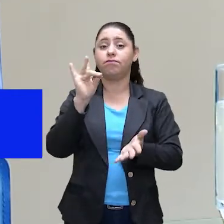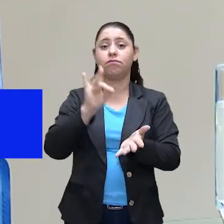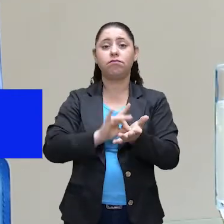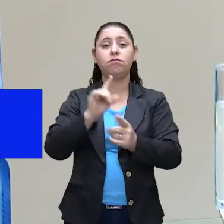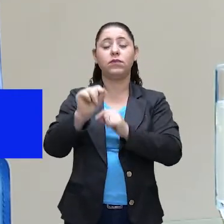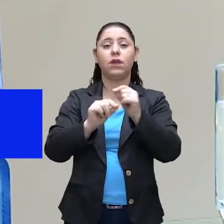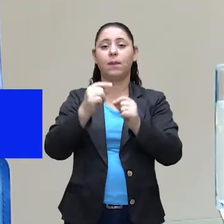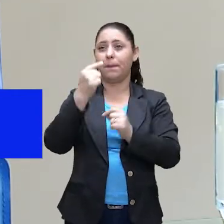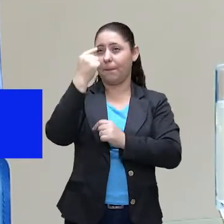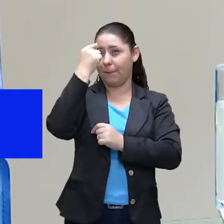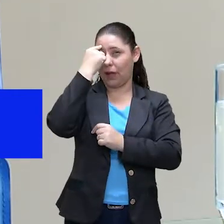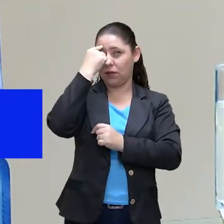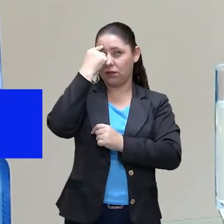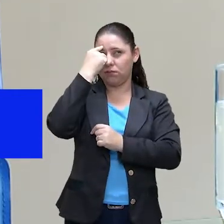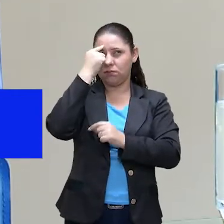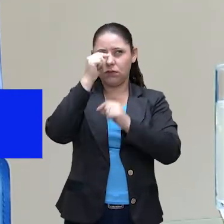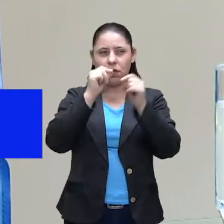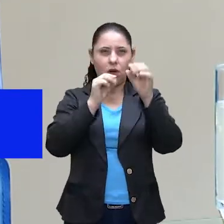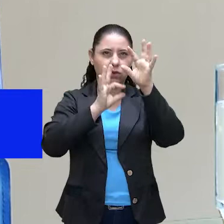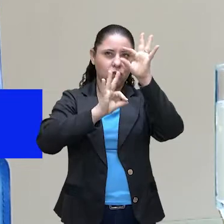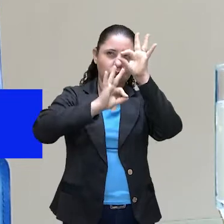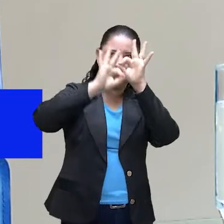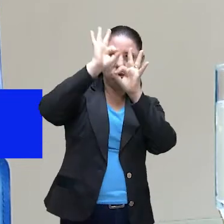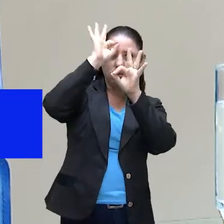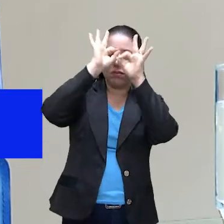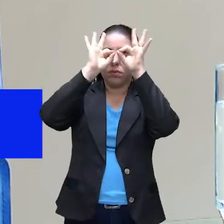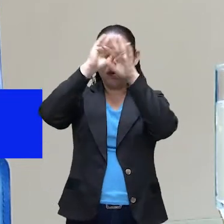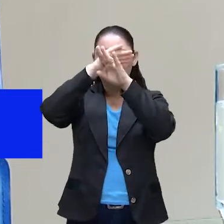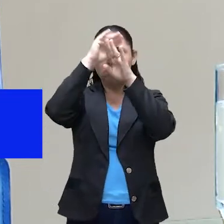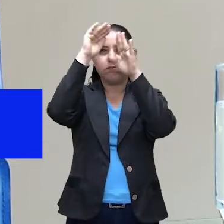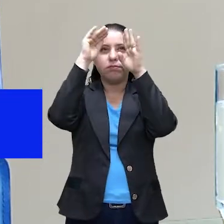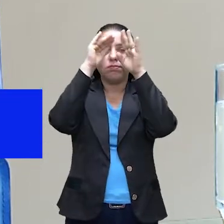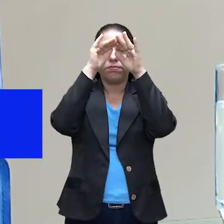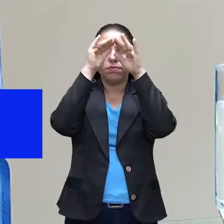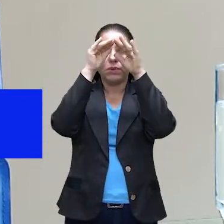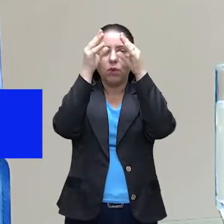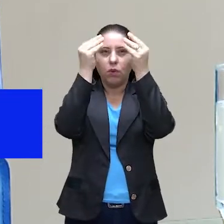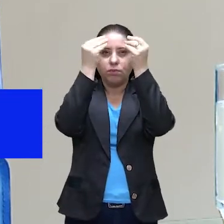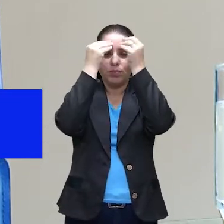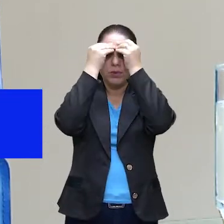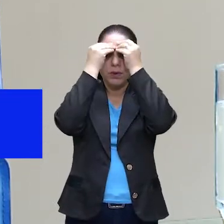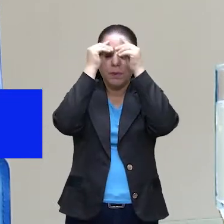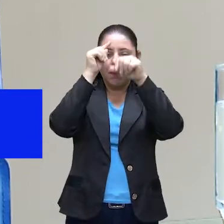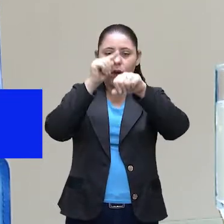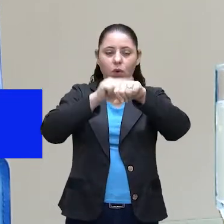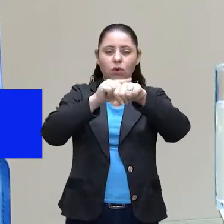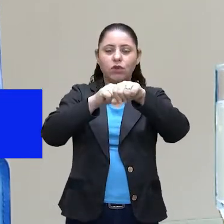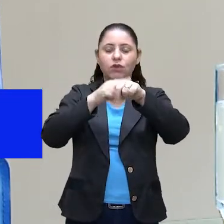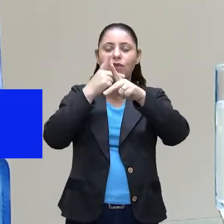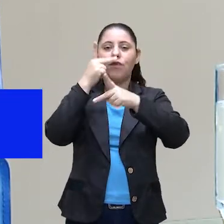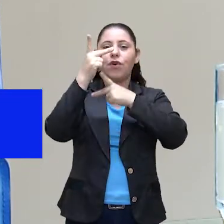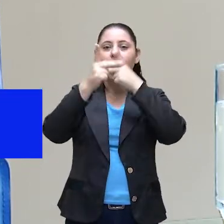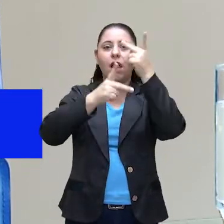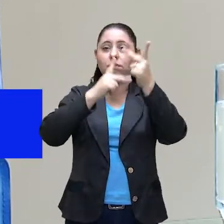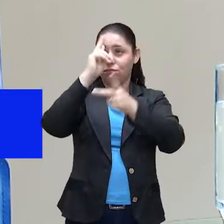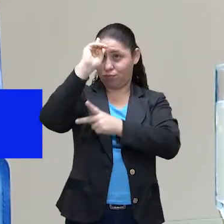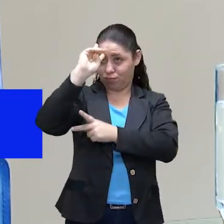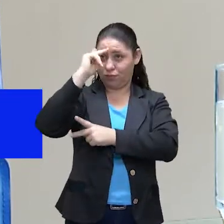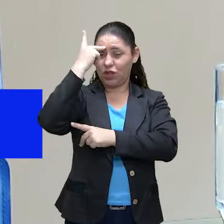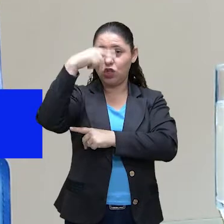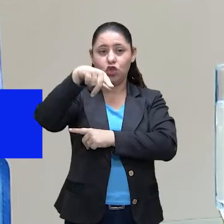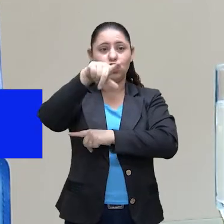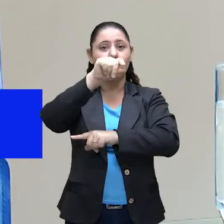o pensamento ele é montado integralmente na cabeça desse indivíduo, mas na hora dele fazer a simbologia, a escolha